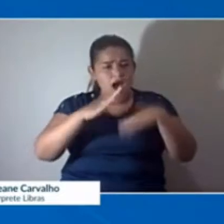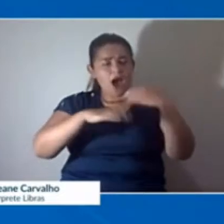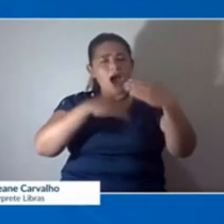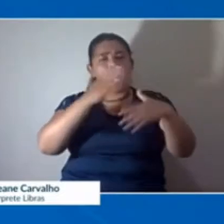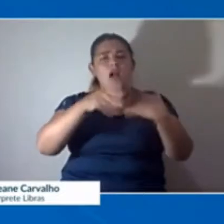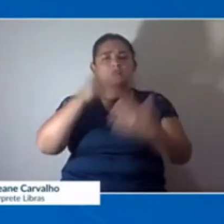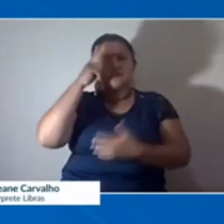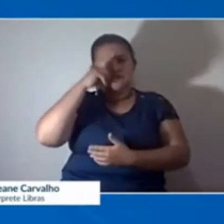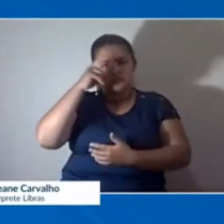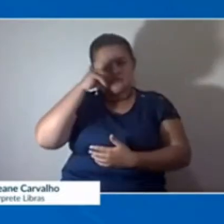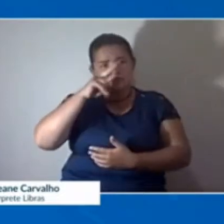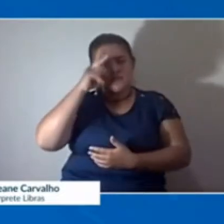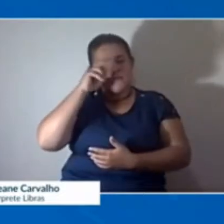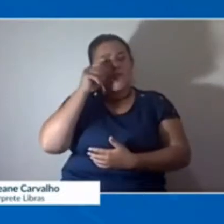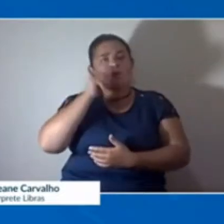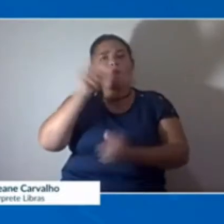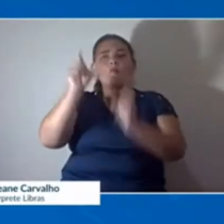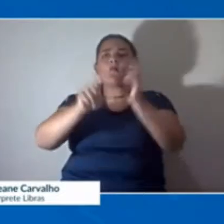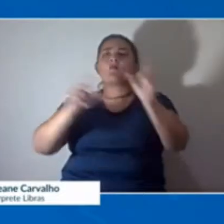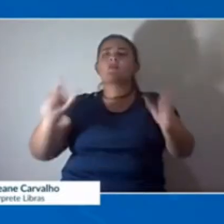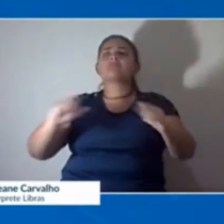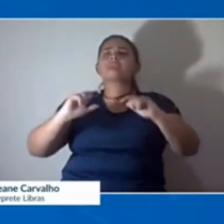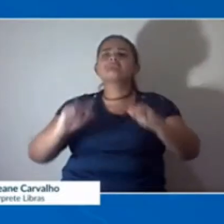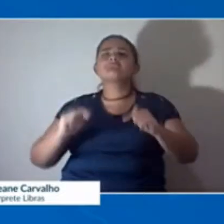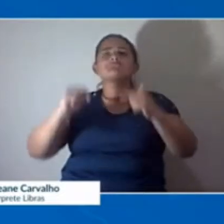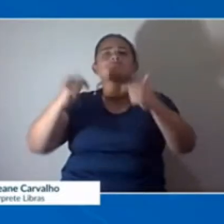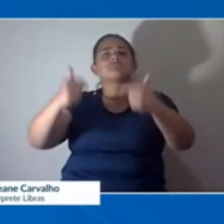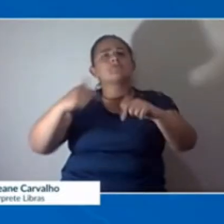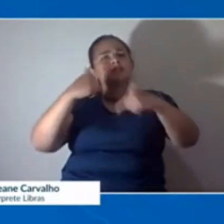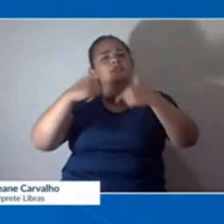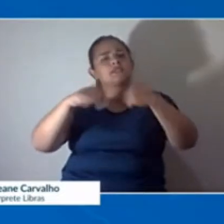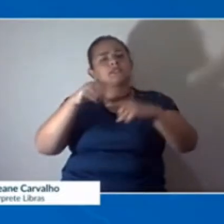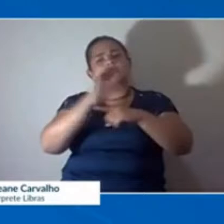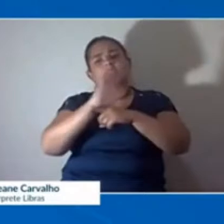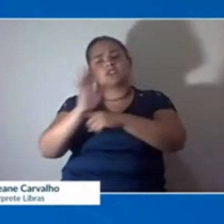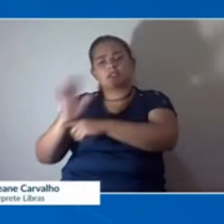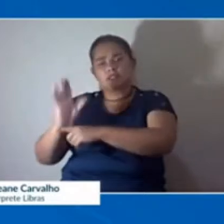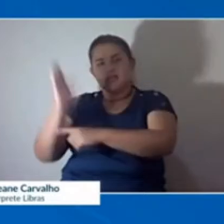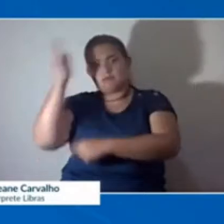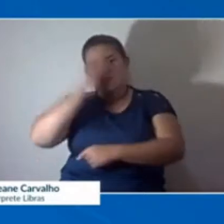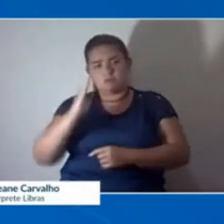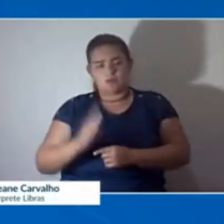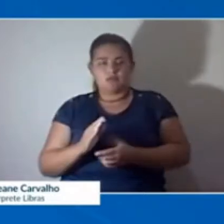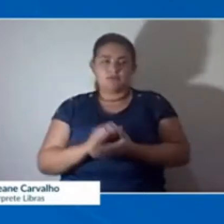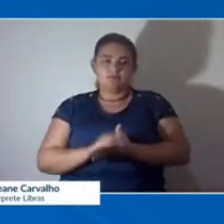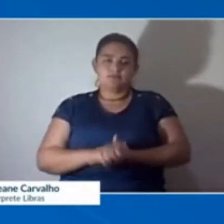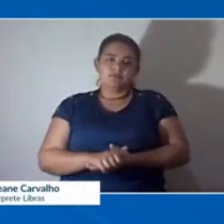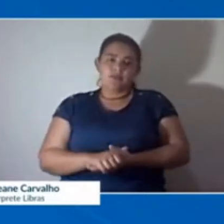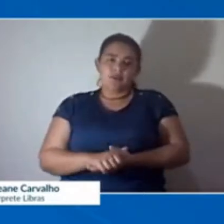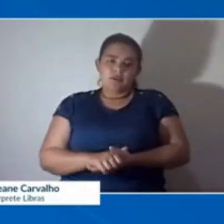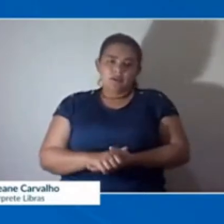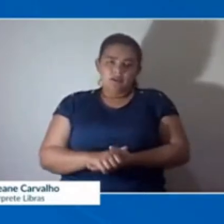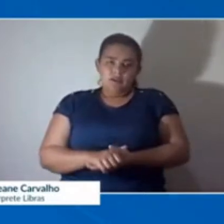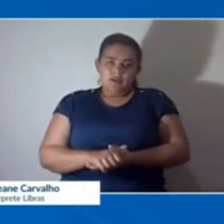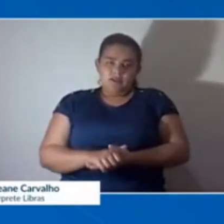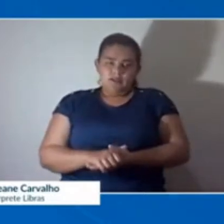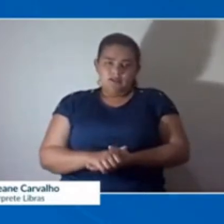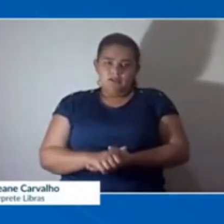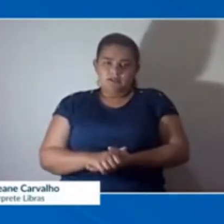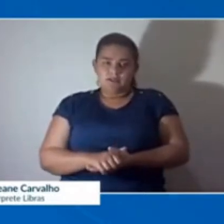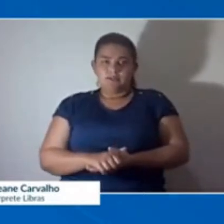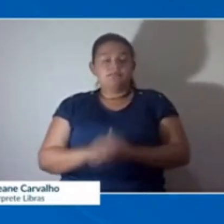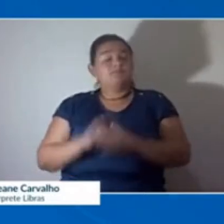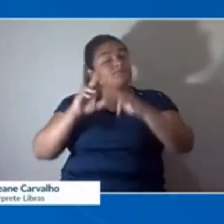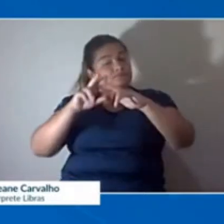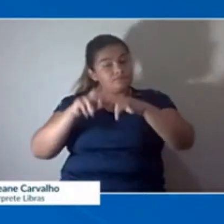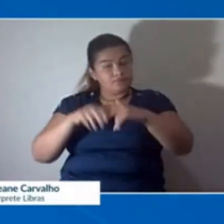dessas mulheres realizadoras de cinema no Brasil. Bem, foi com base nisso,